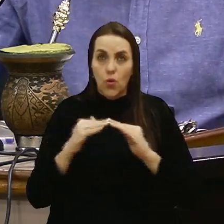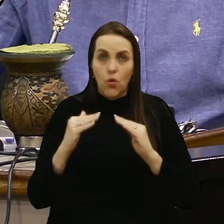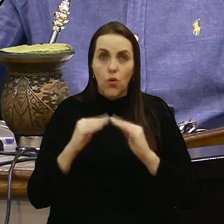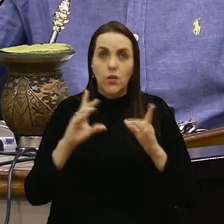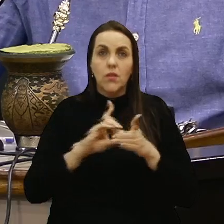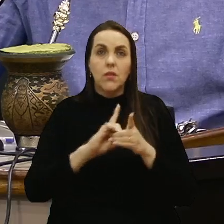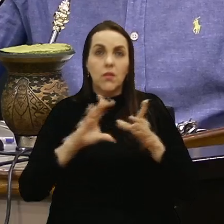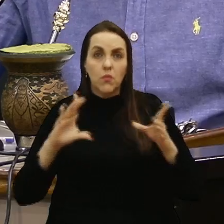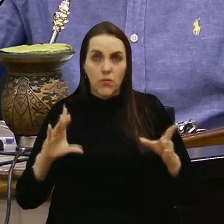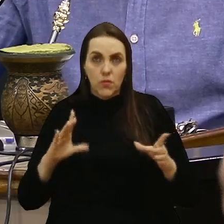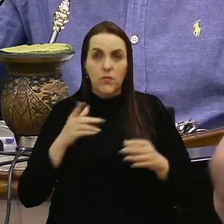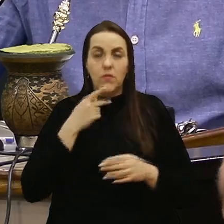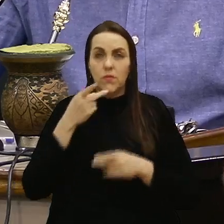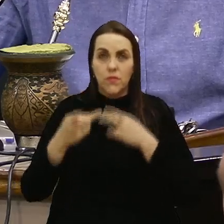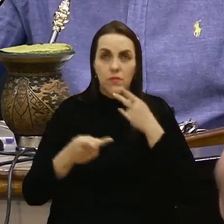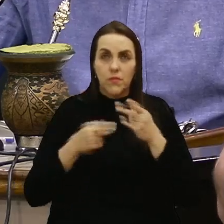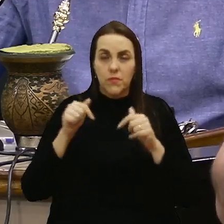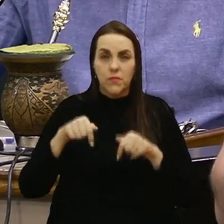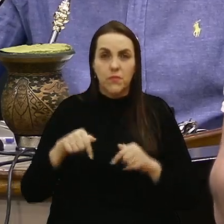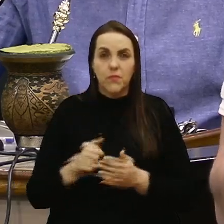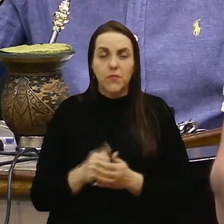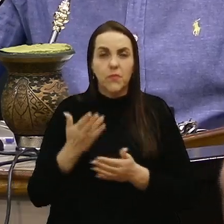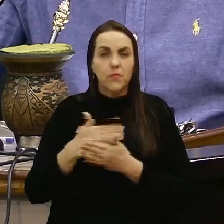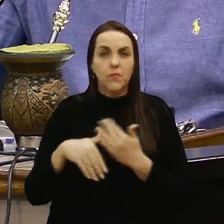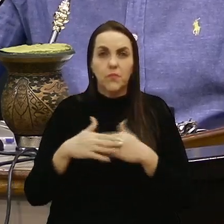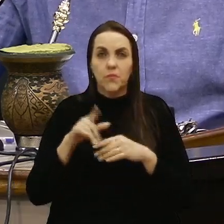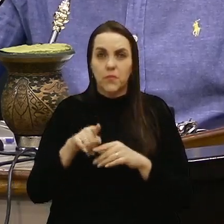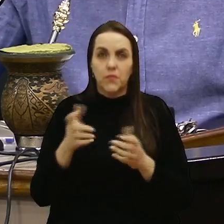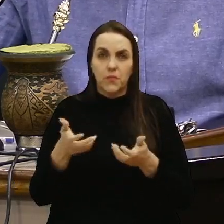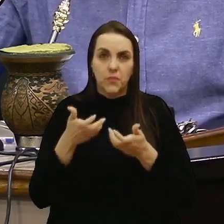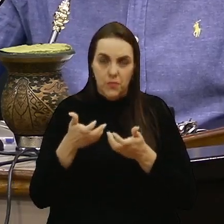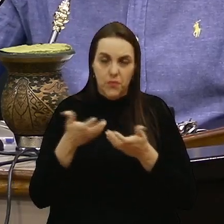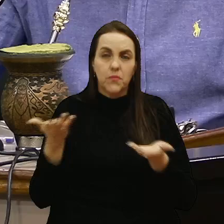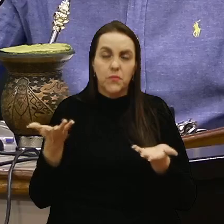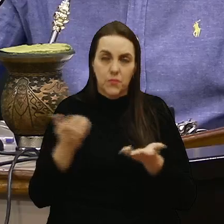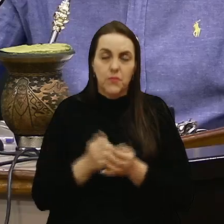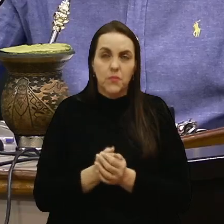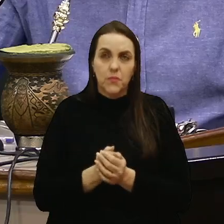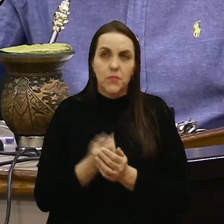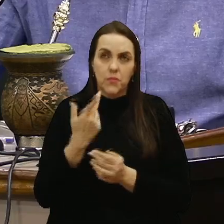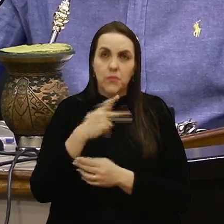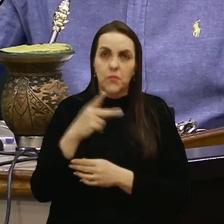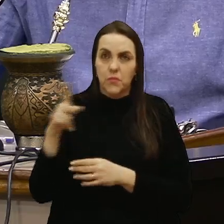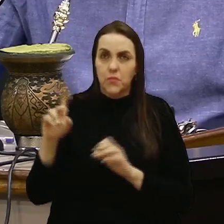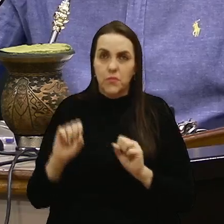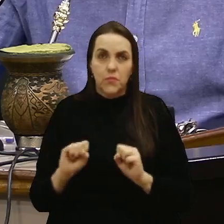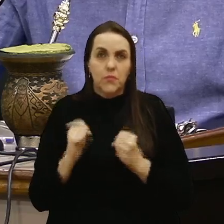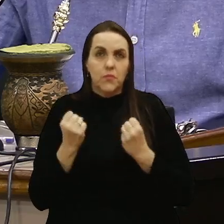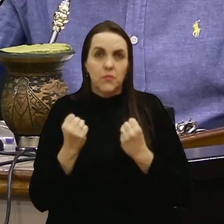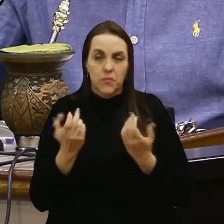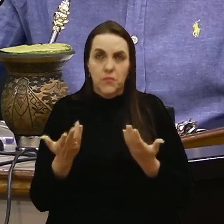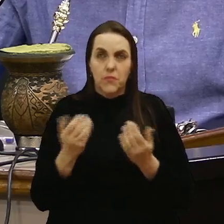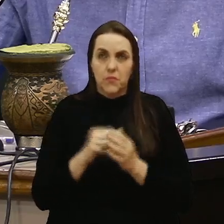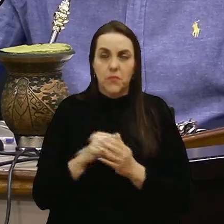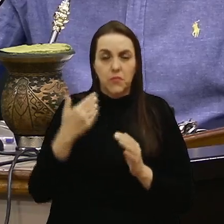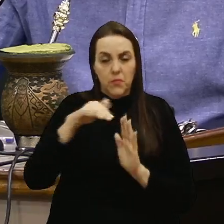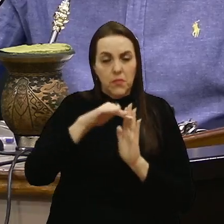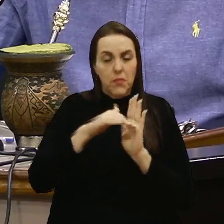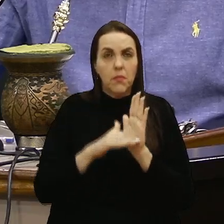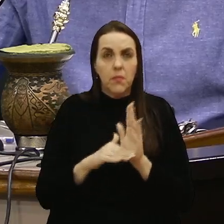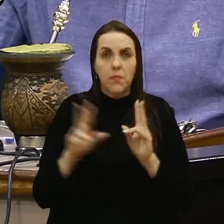democracia, como já foi falado aqui, e de que todos que queiram levantar as suas defesas das suas frentes, das suas pautas, possam